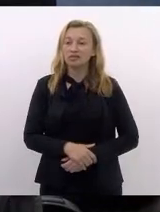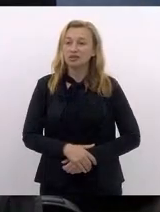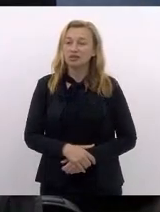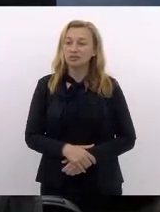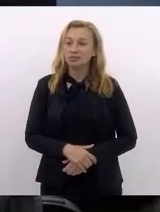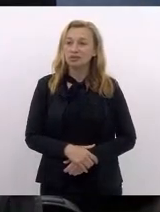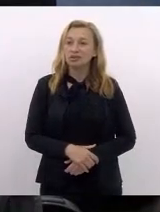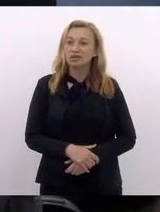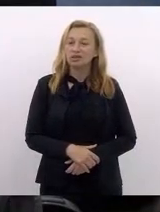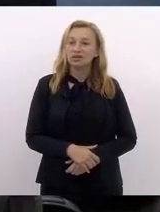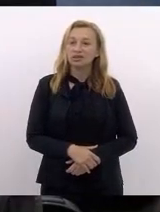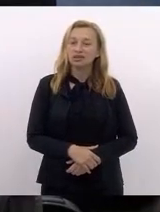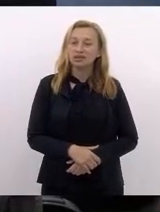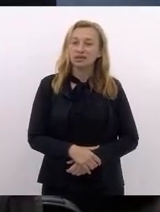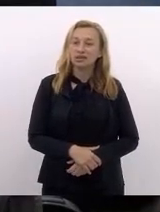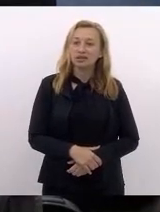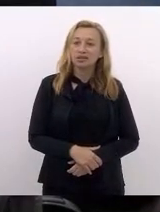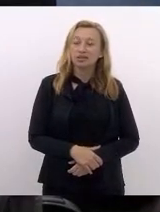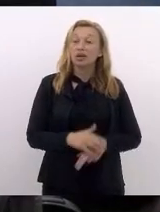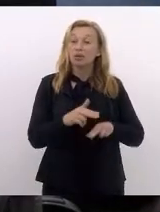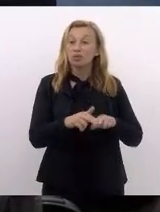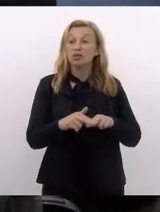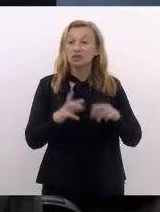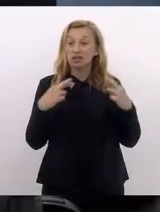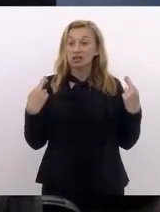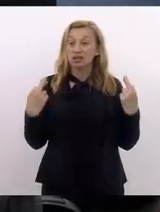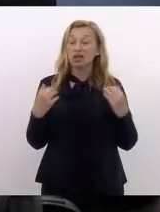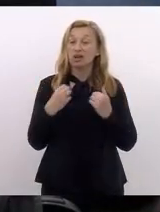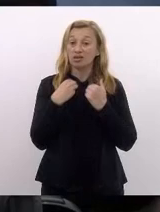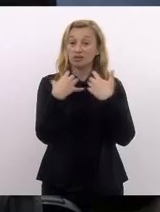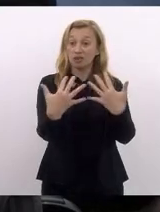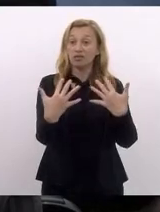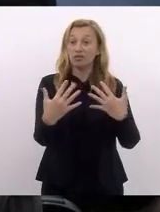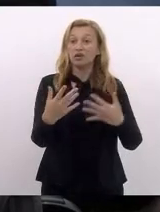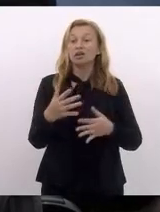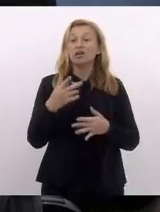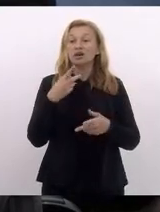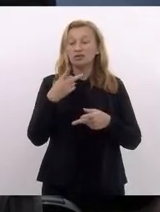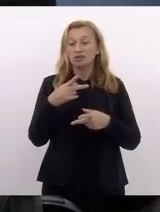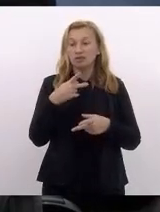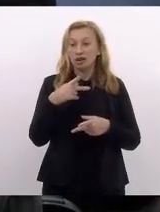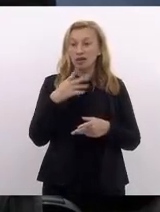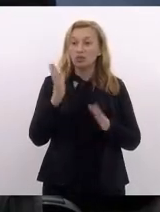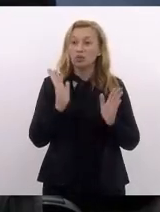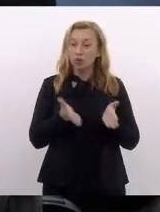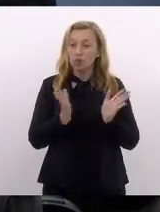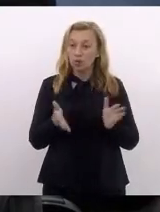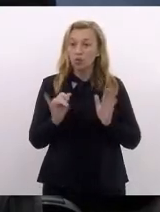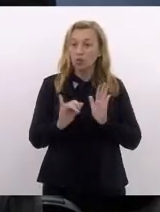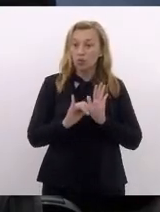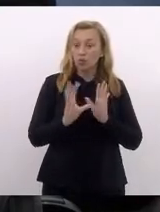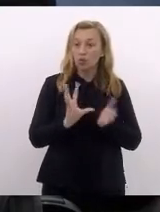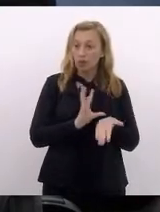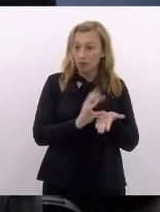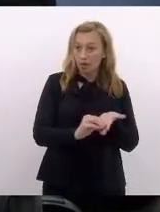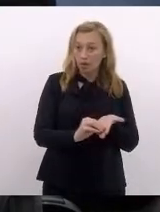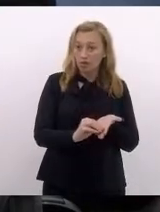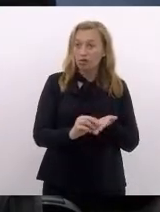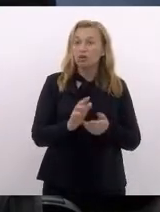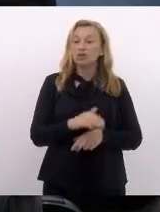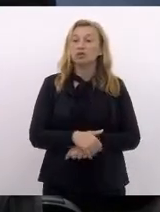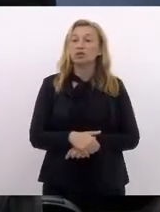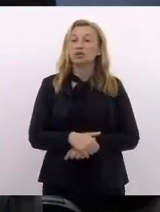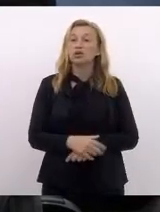ontem do 31 dezembro por isso que essa urgência foi anunciado hoje voltando na pauta publicando Isso é uma opção